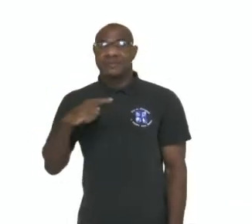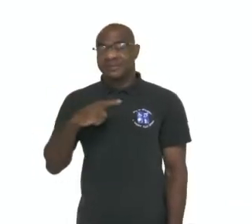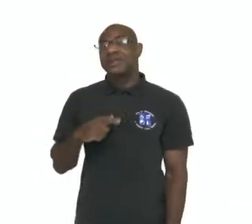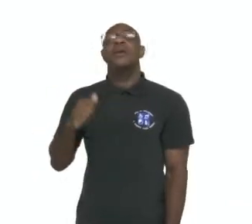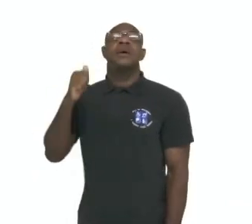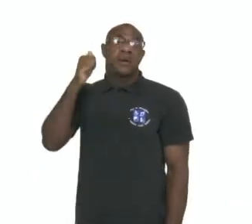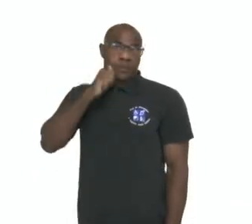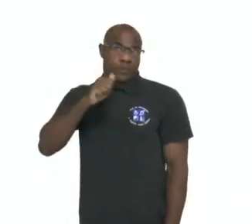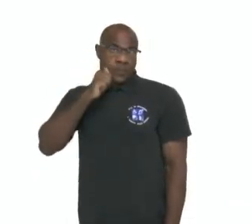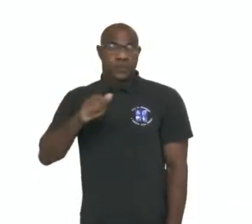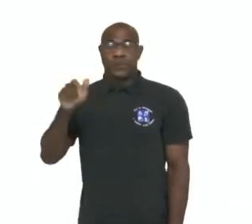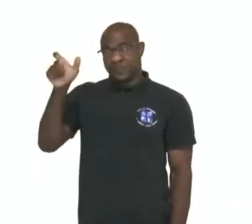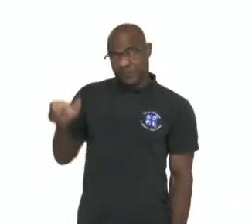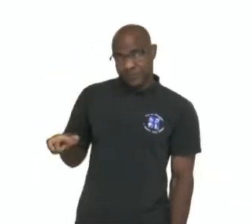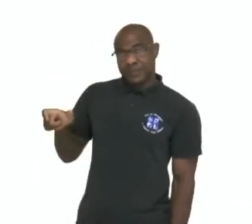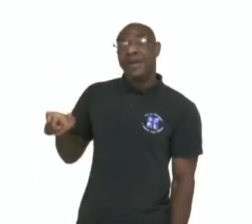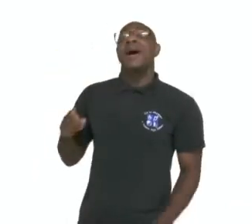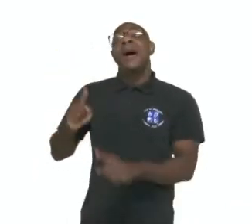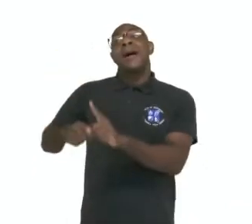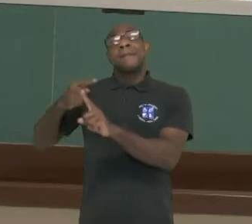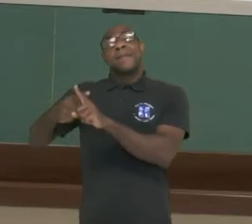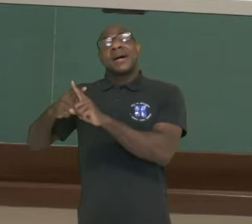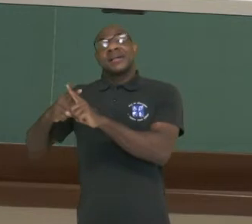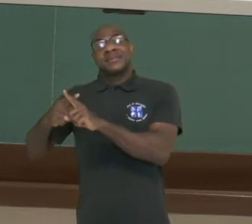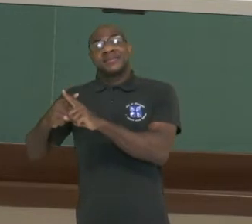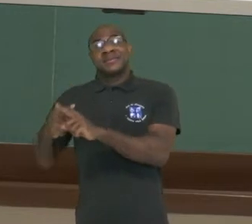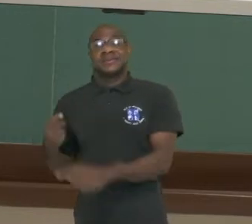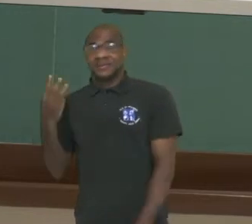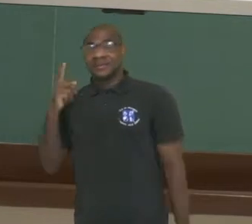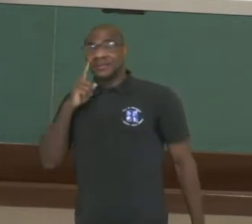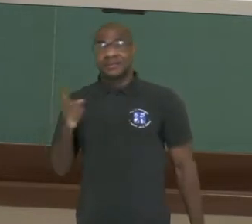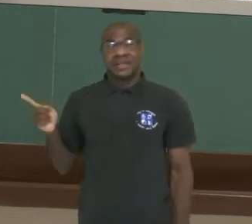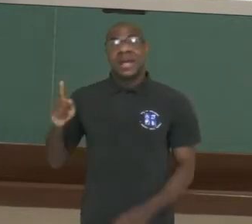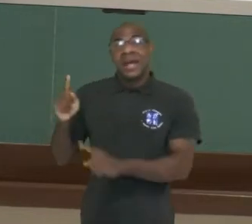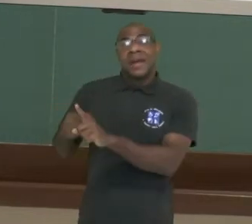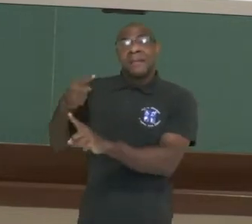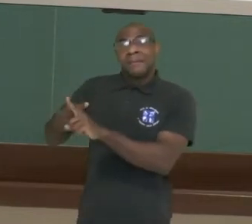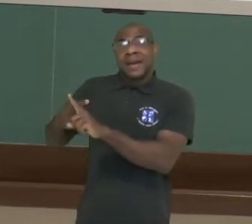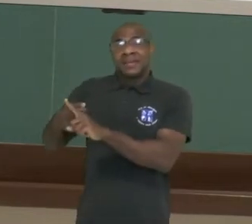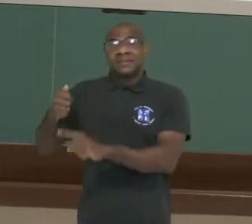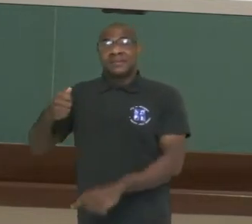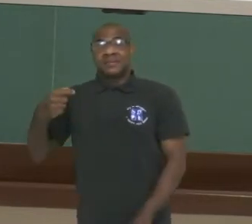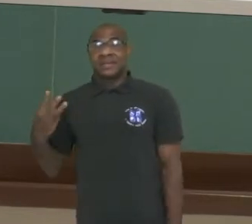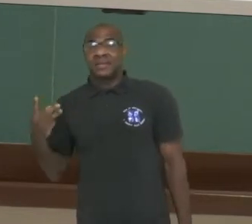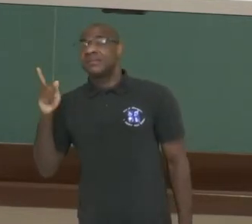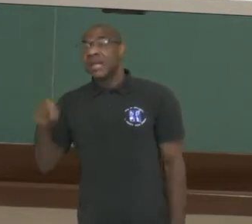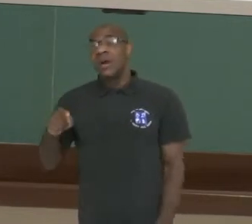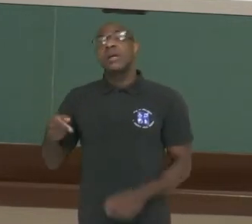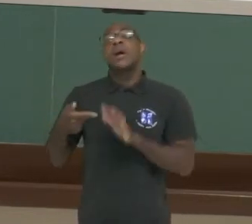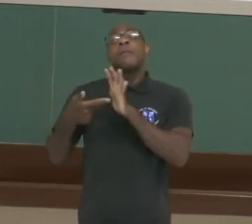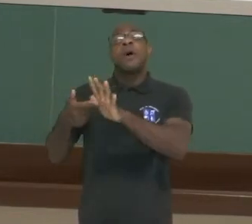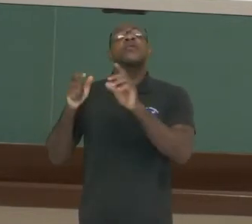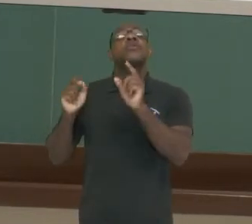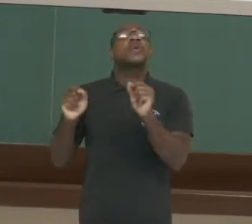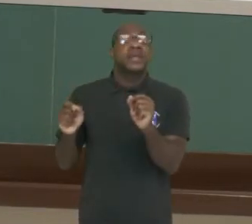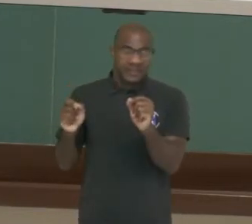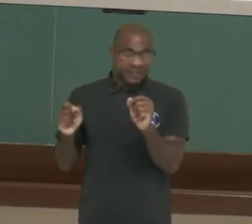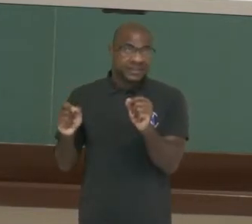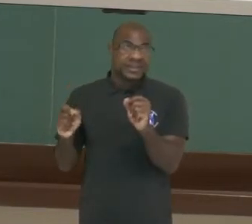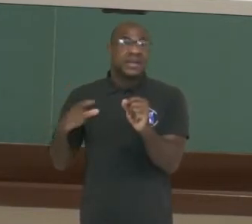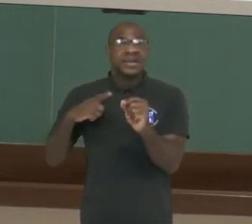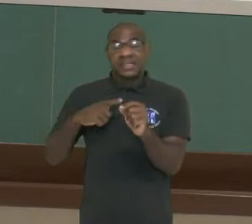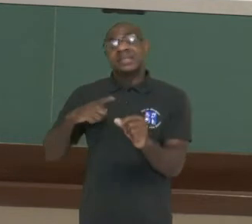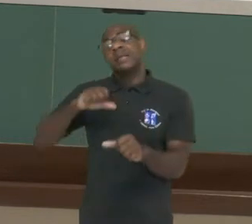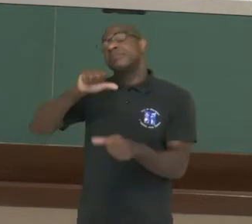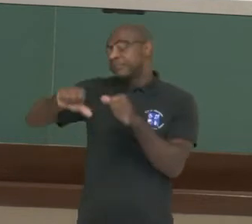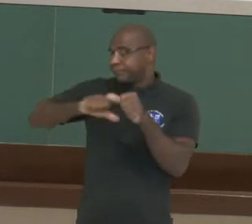sexo feminino, mais 13. Esse mais 13 é o que define que a